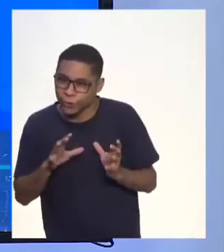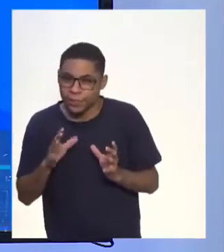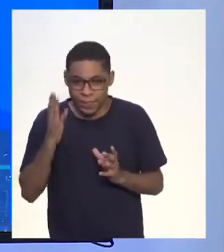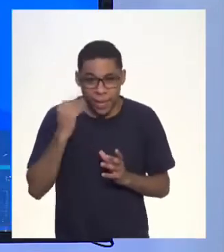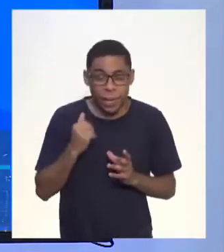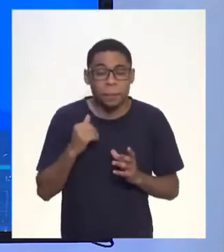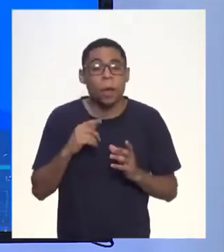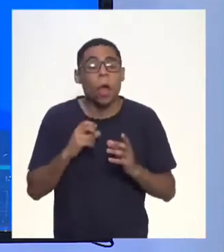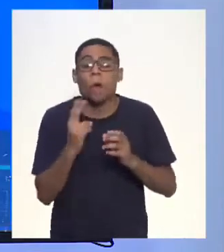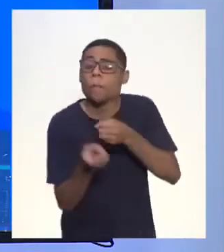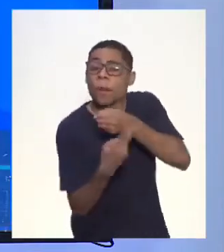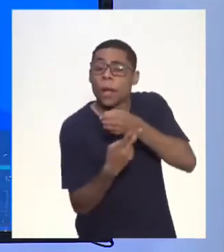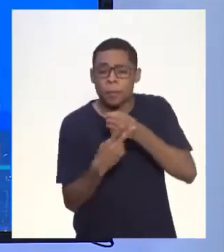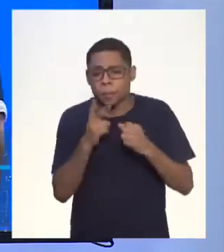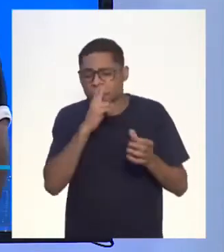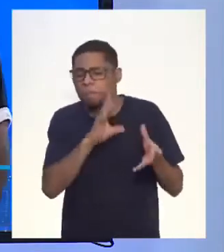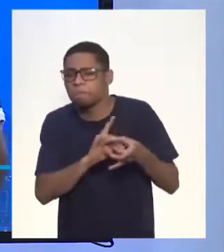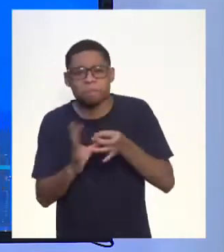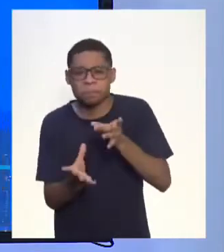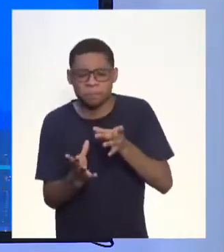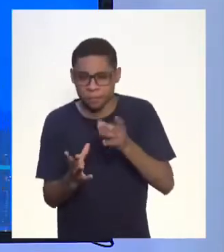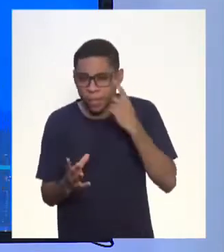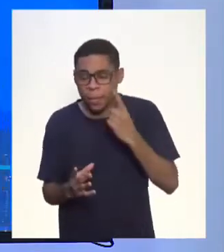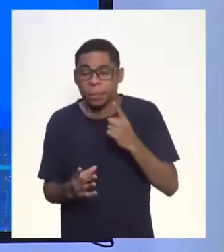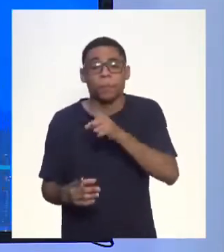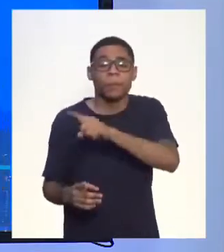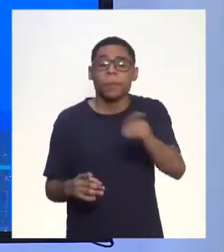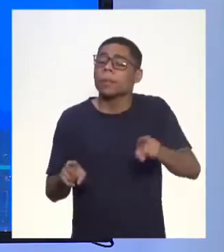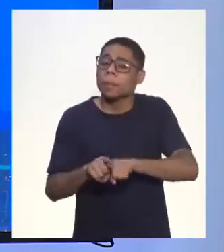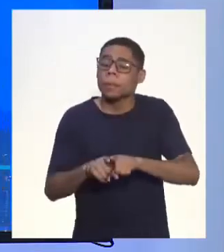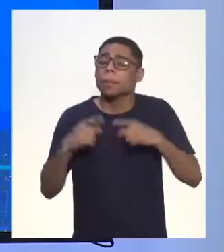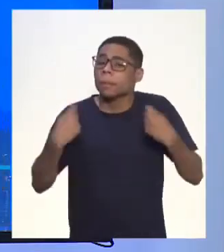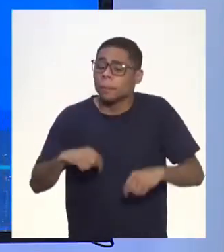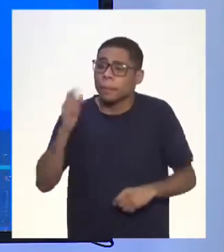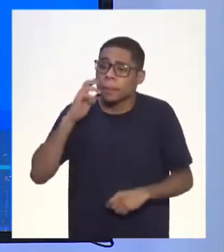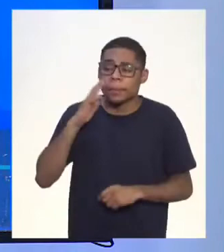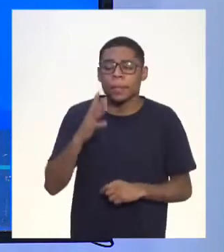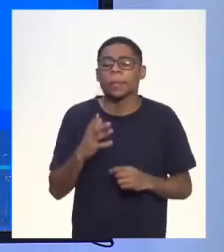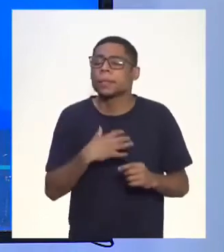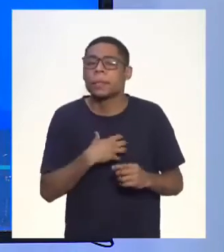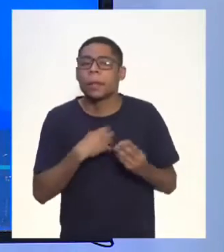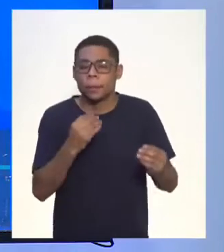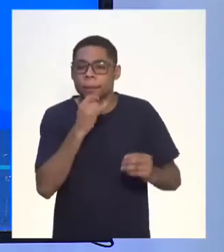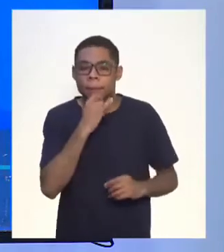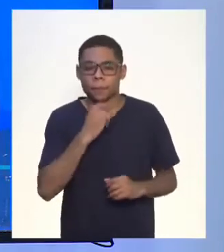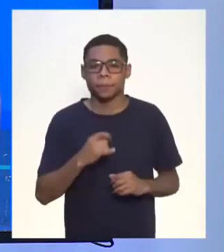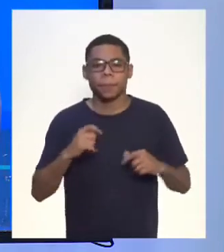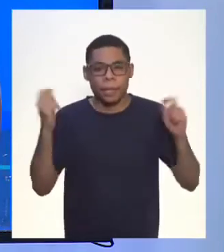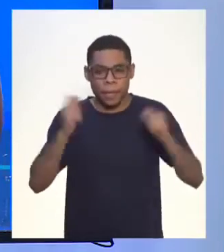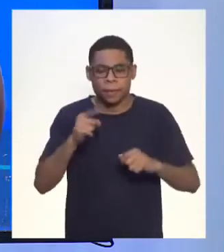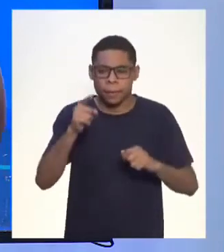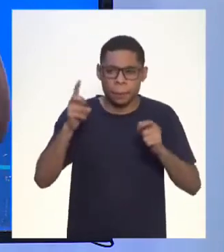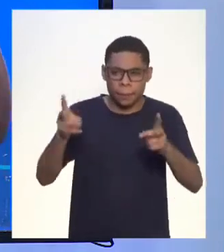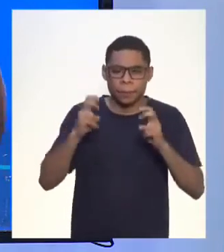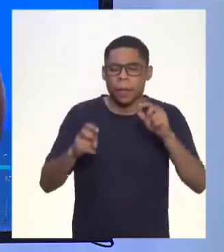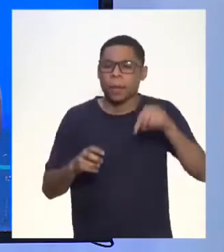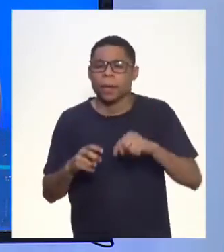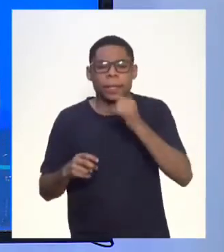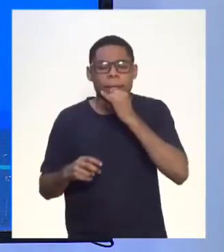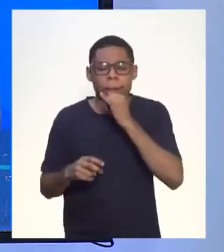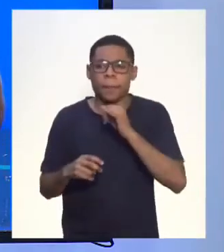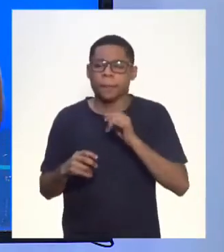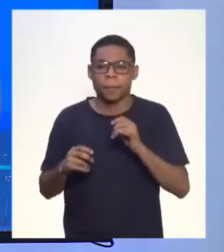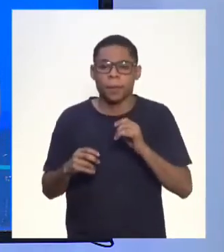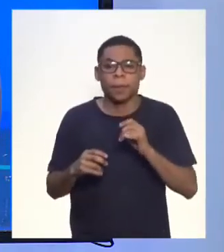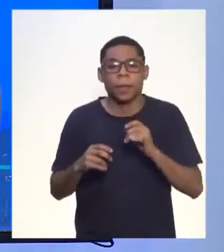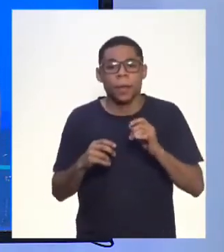tá bom? E depois nós temos que pensar a seguinte situação, professor. Dá para saber agora, será que eles conseguiram pegar a